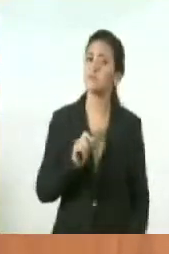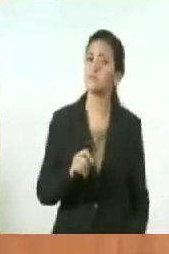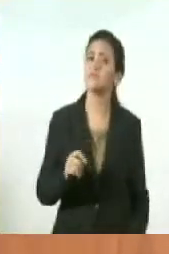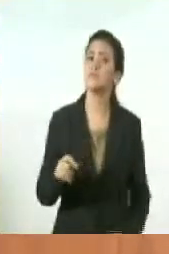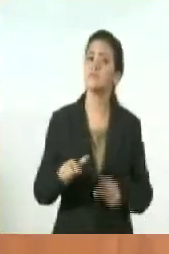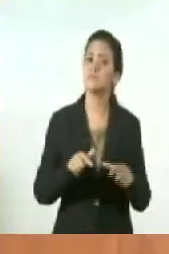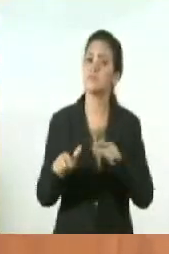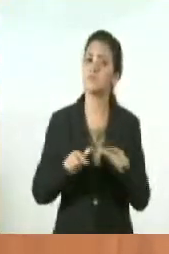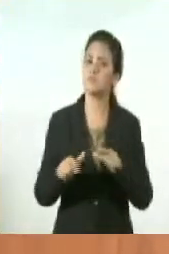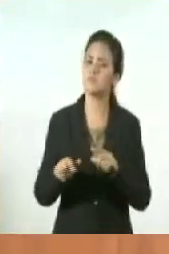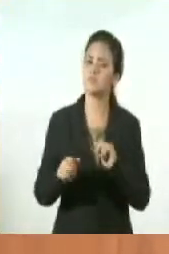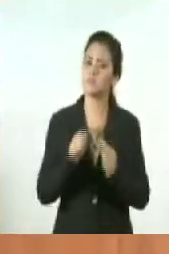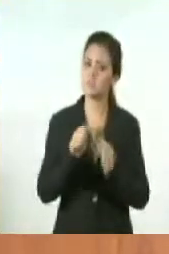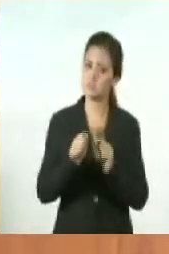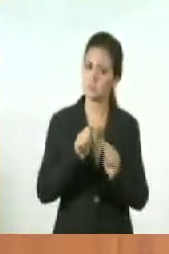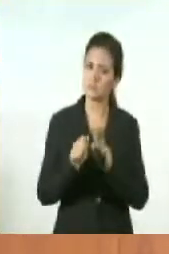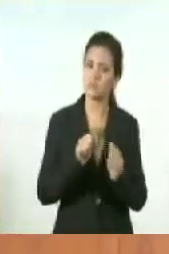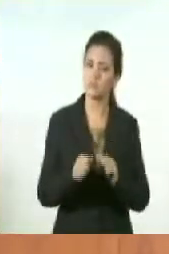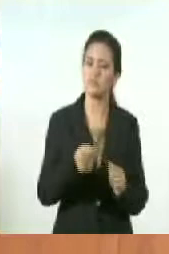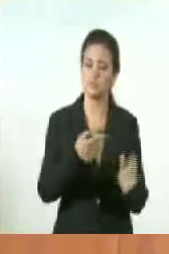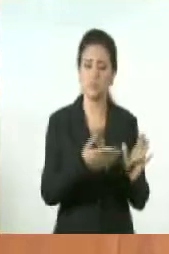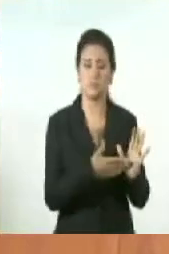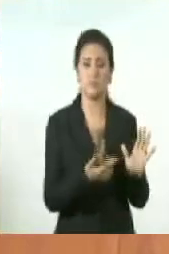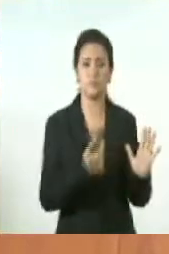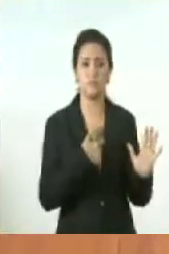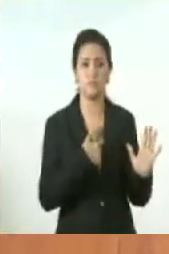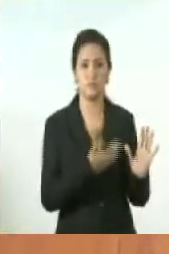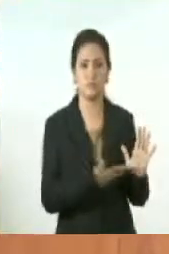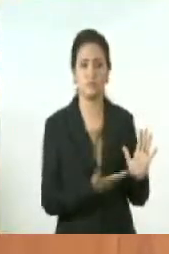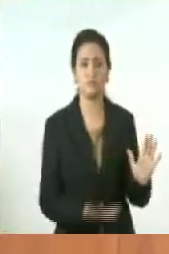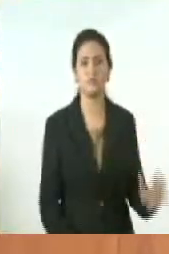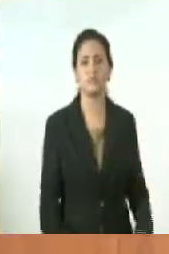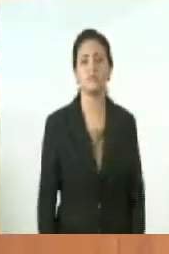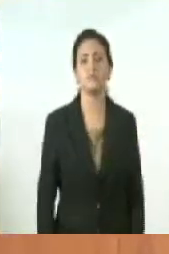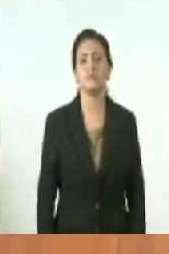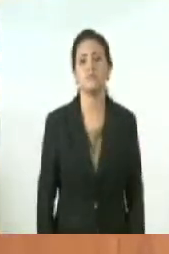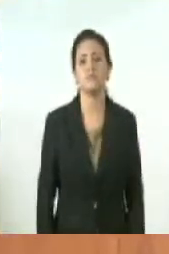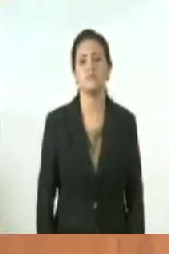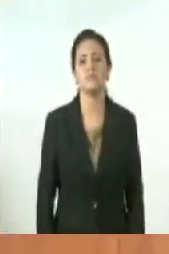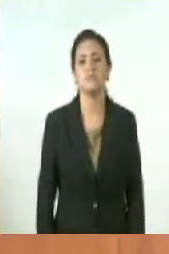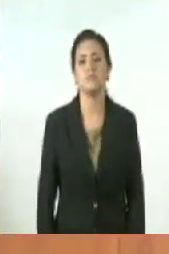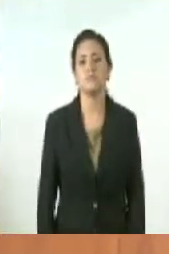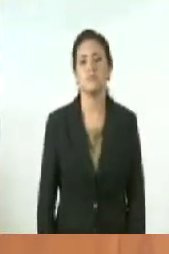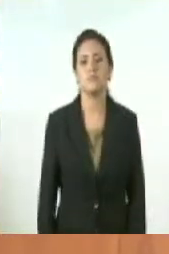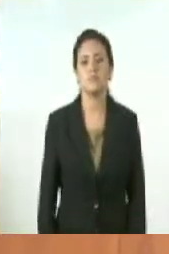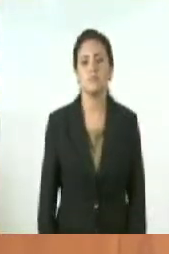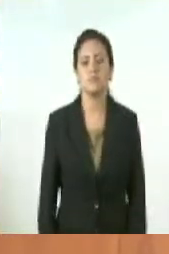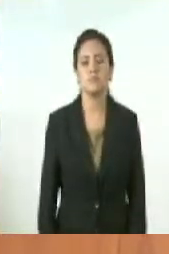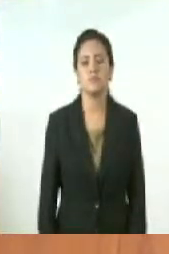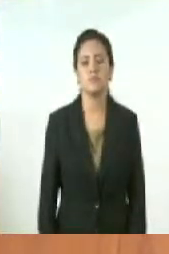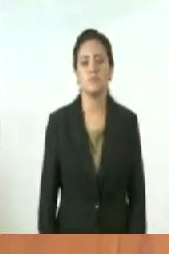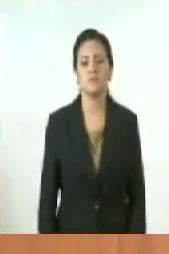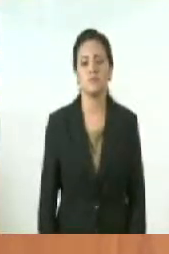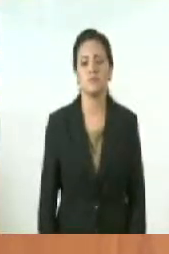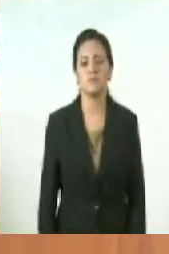serviços administrativos. Está lá. Muito bem. Aí eu me deparo